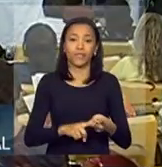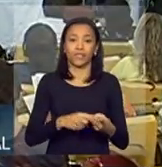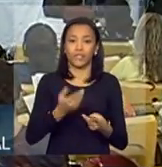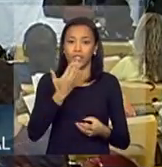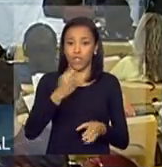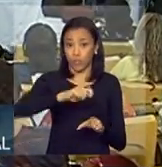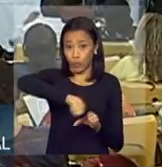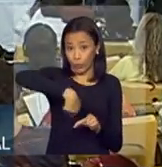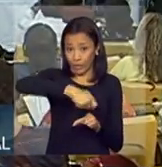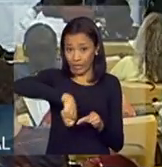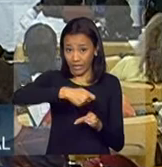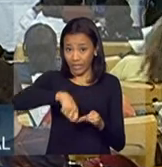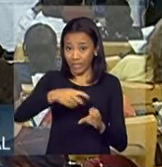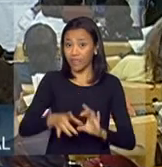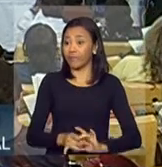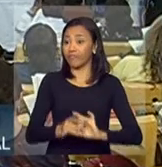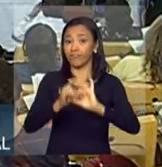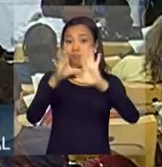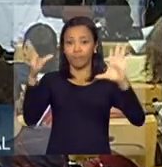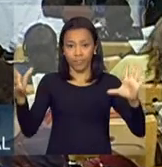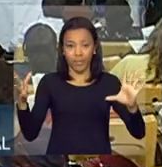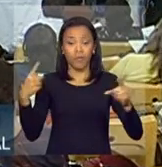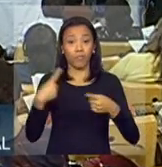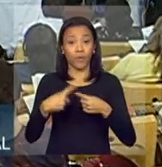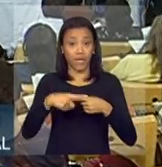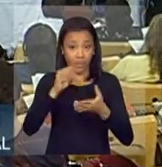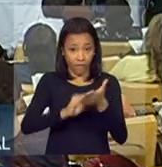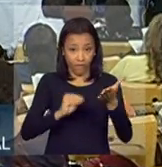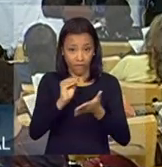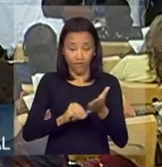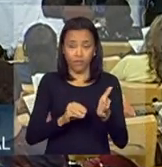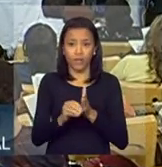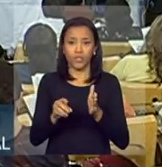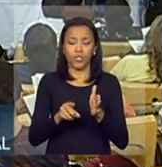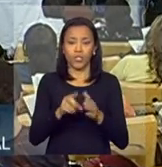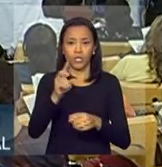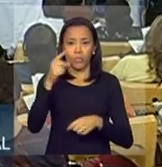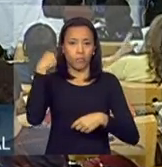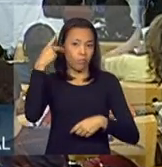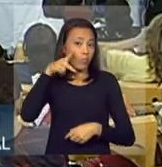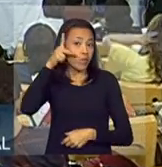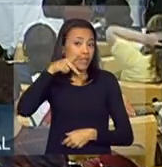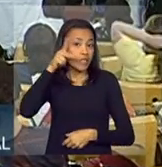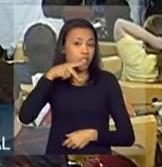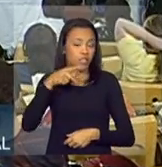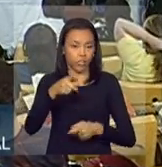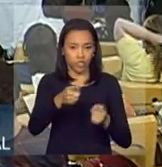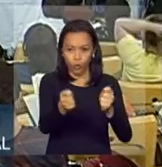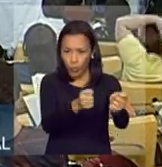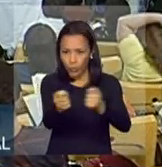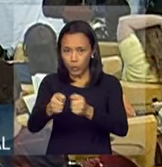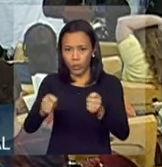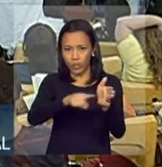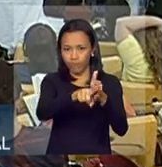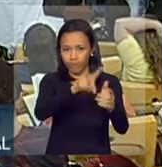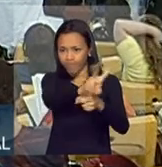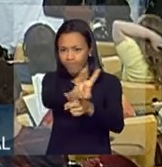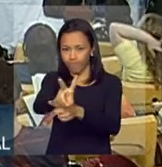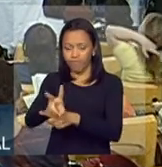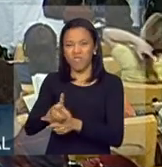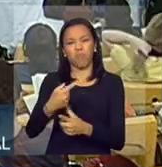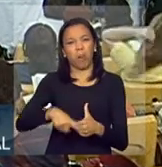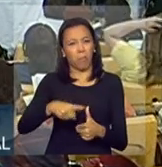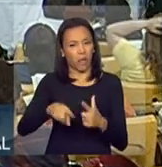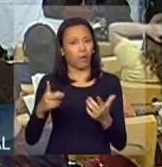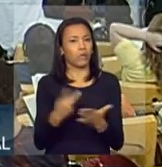que a ausência dessa política de monitoramento e avaliação gerou muitos problemas, porque muitos